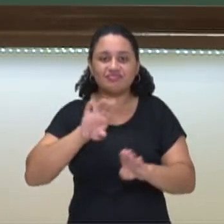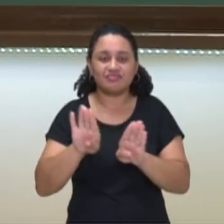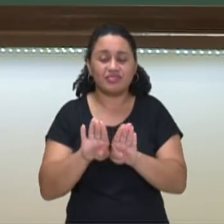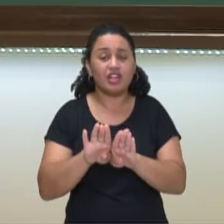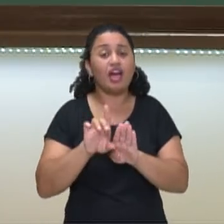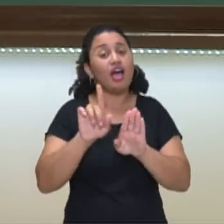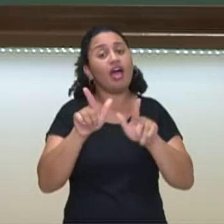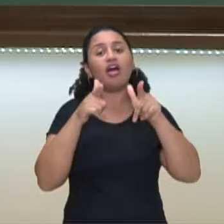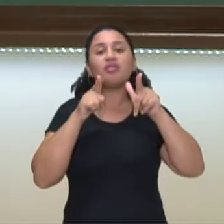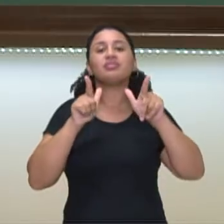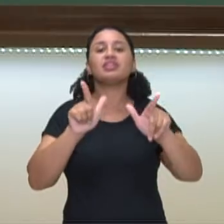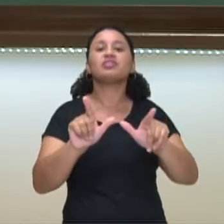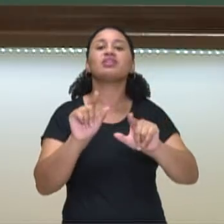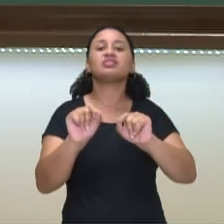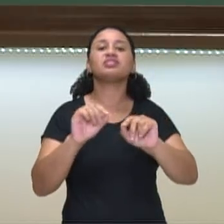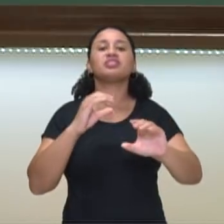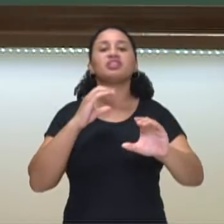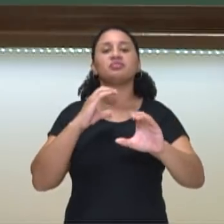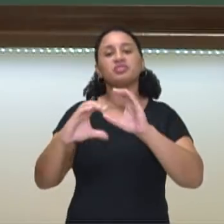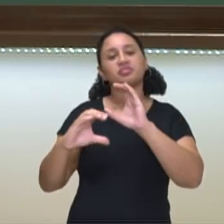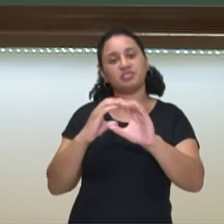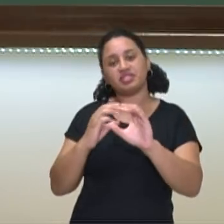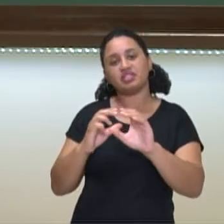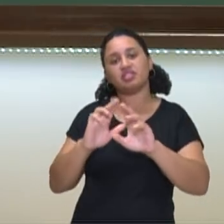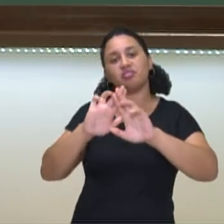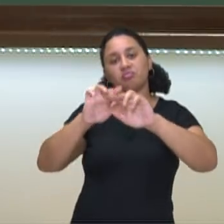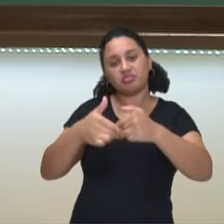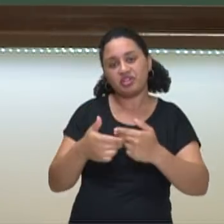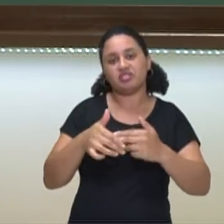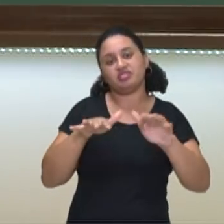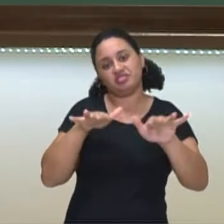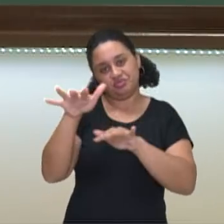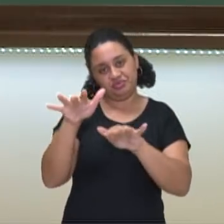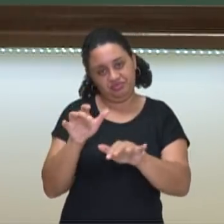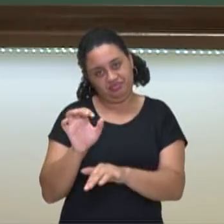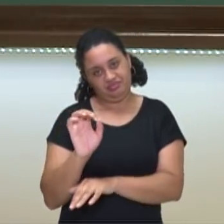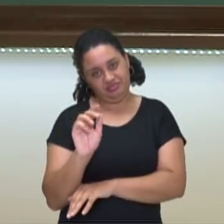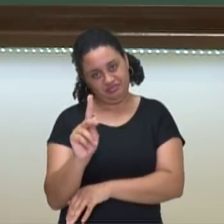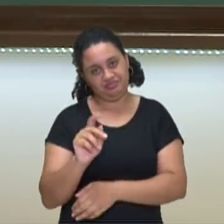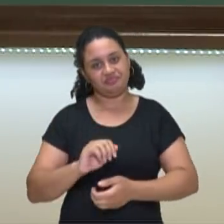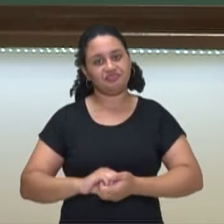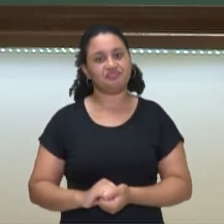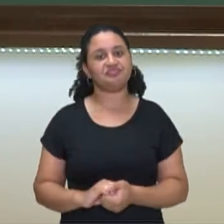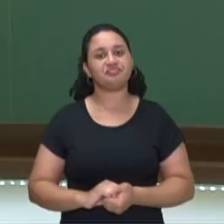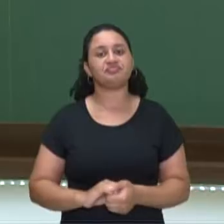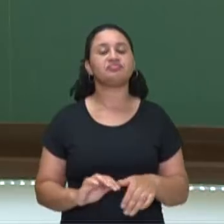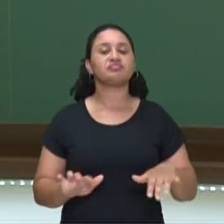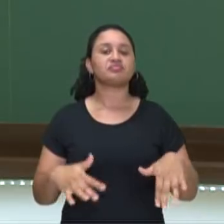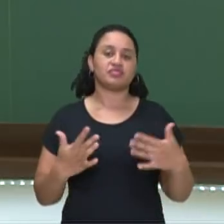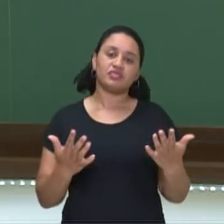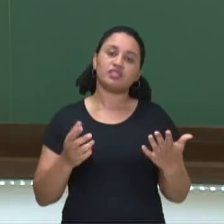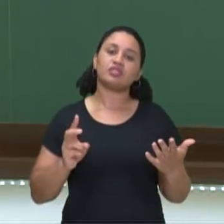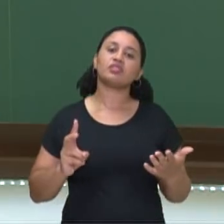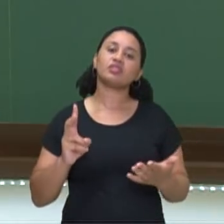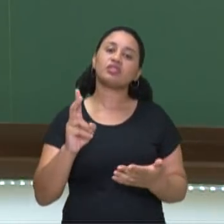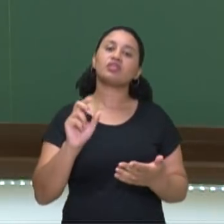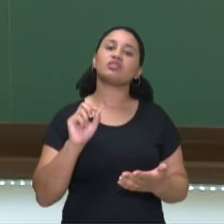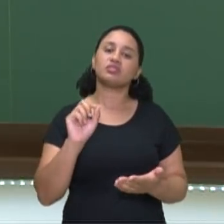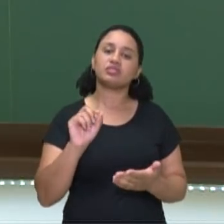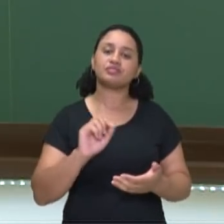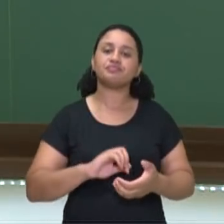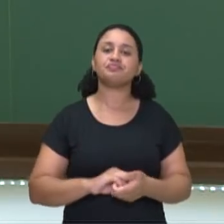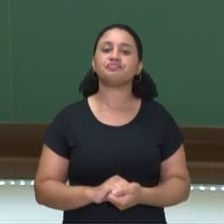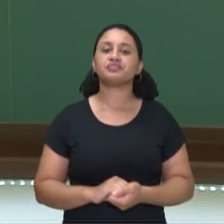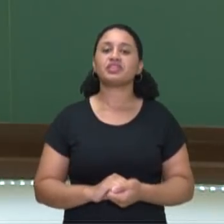uma linguagem, uma comunicação através dos movimentos, certo? Continuando então, é